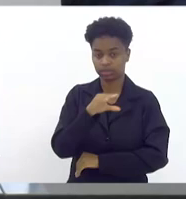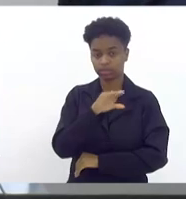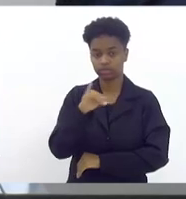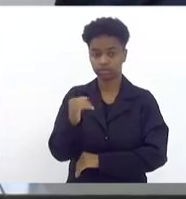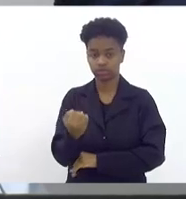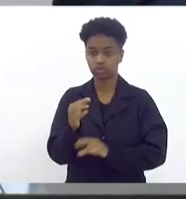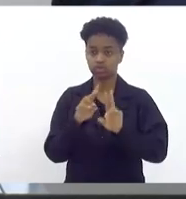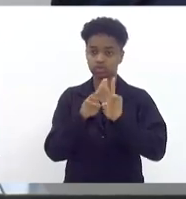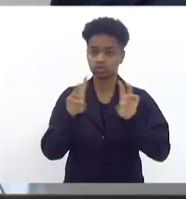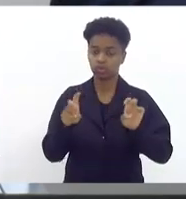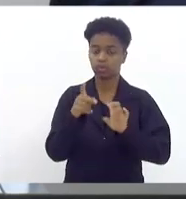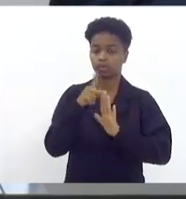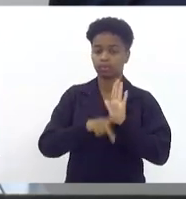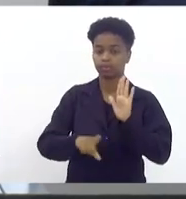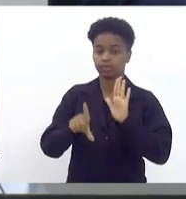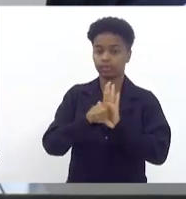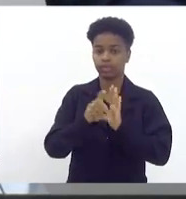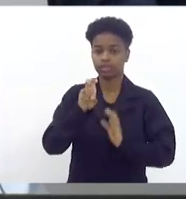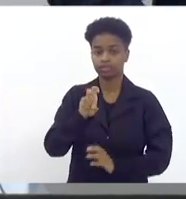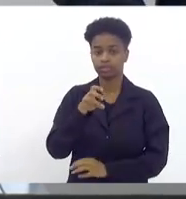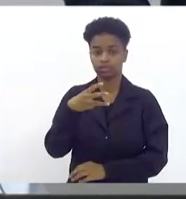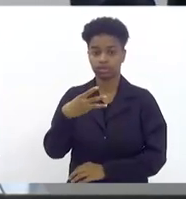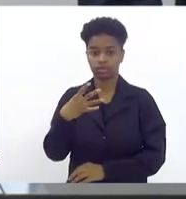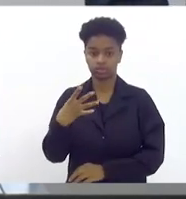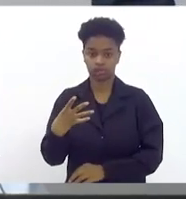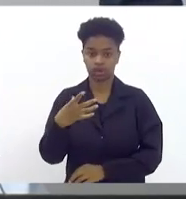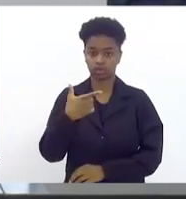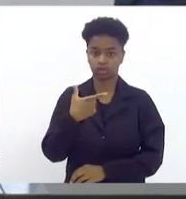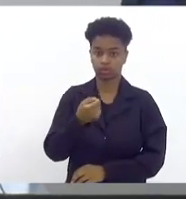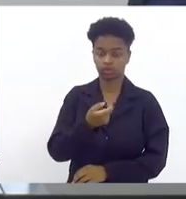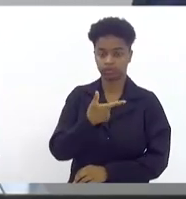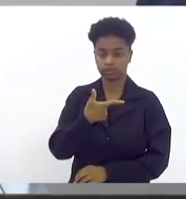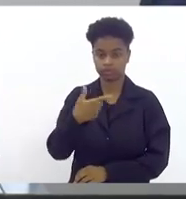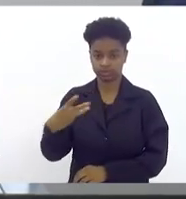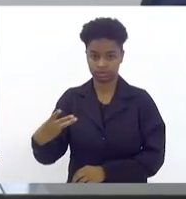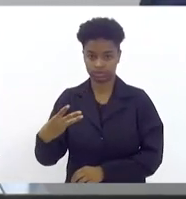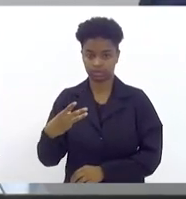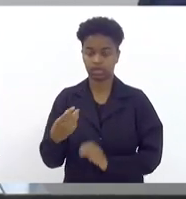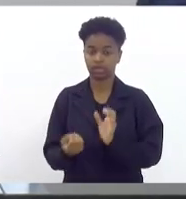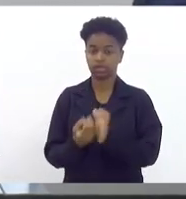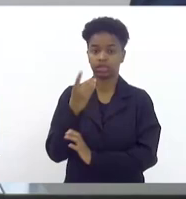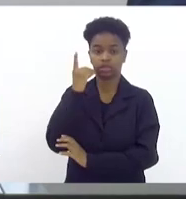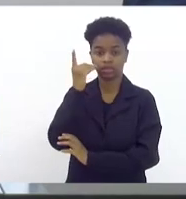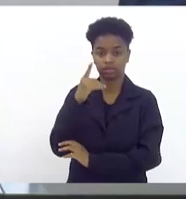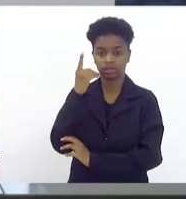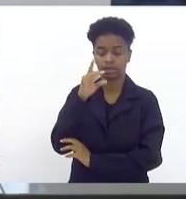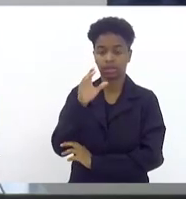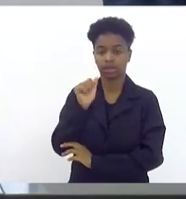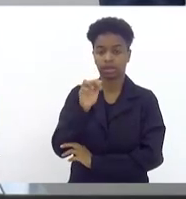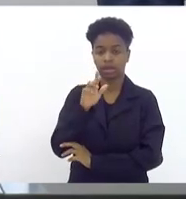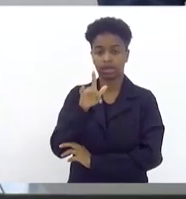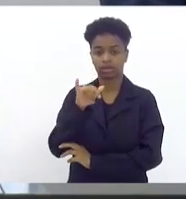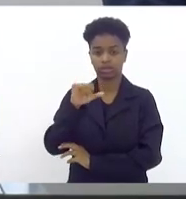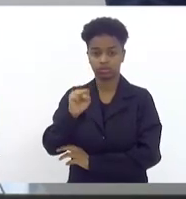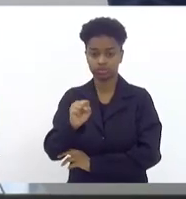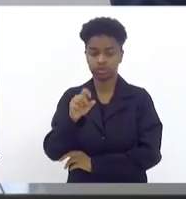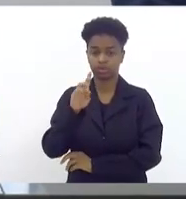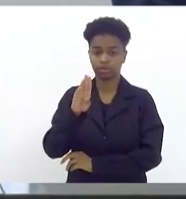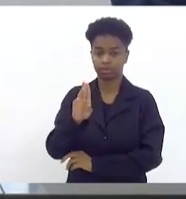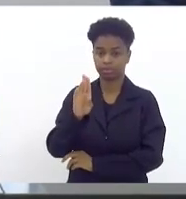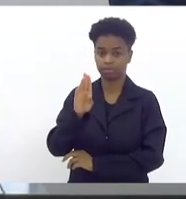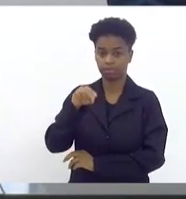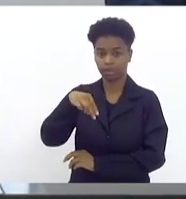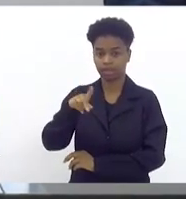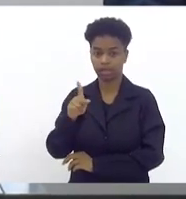Justiça, sobre o projeto de lei 534 de 23, de autoria do deputado Carlinhos BNH, que dispõe sobre